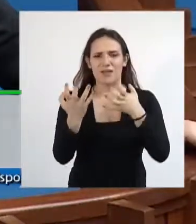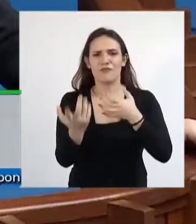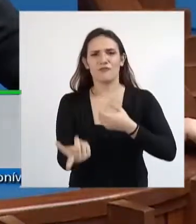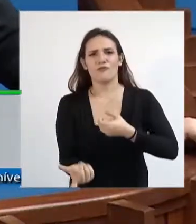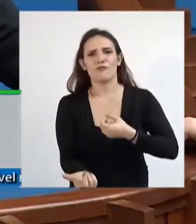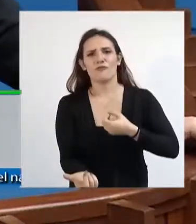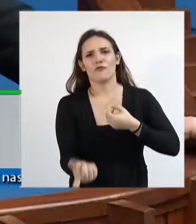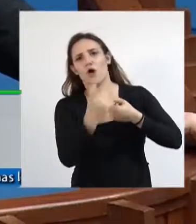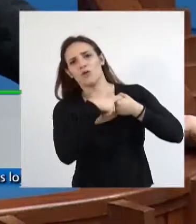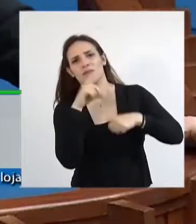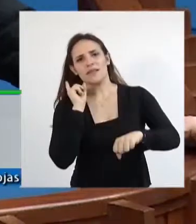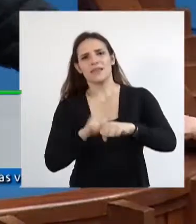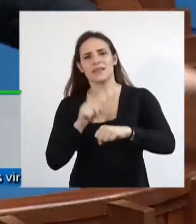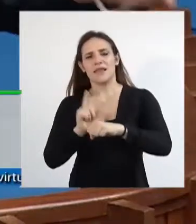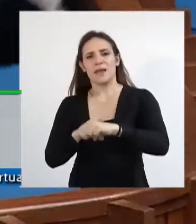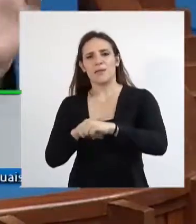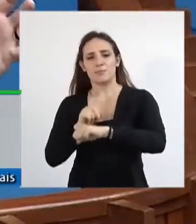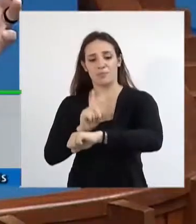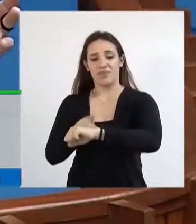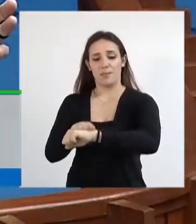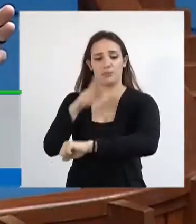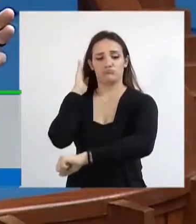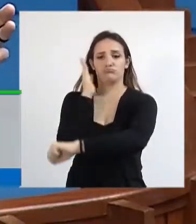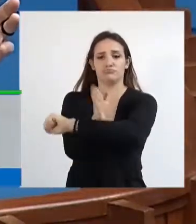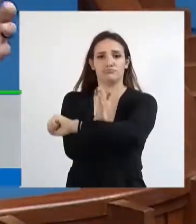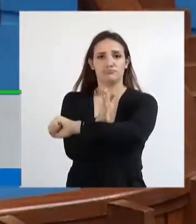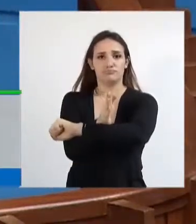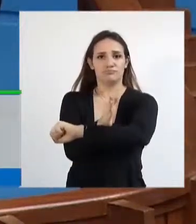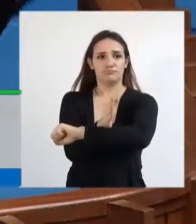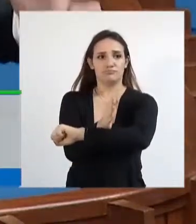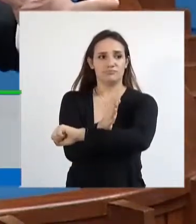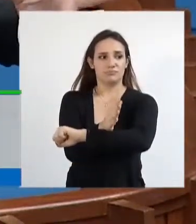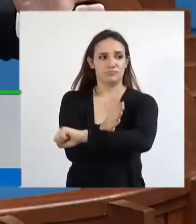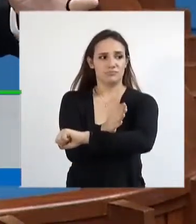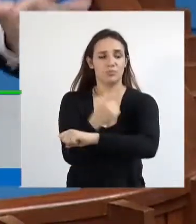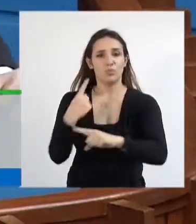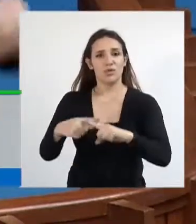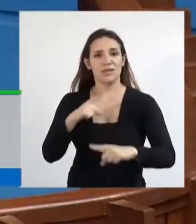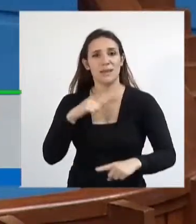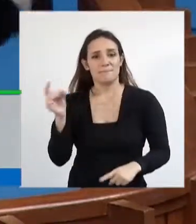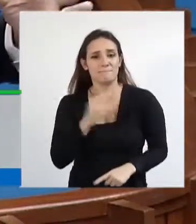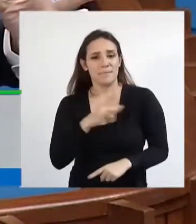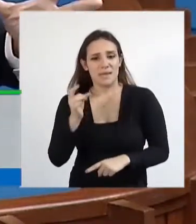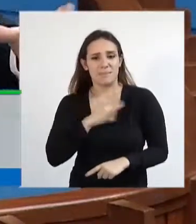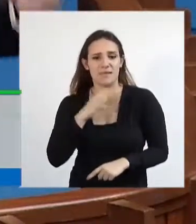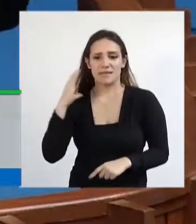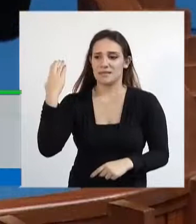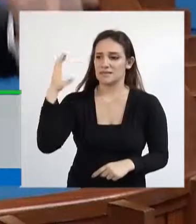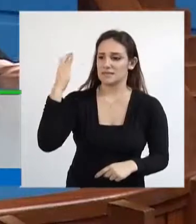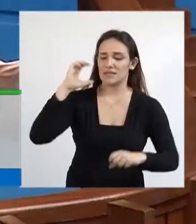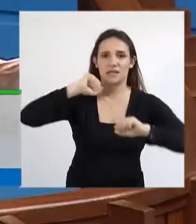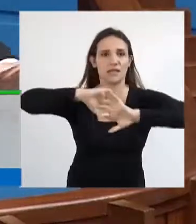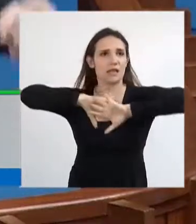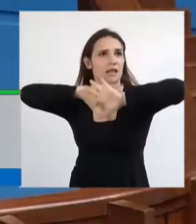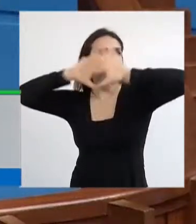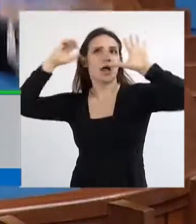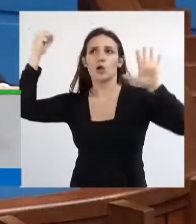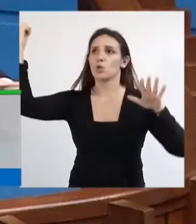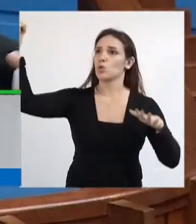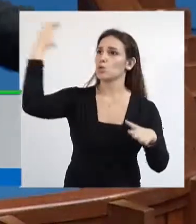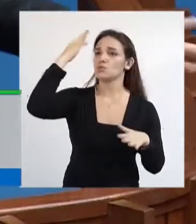Média e têm receio da ciência, das luzes, da ciência,